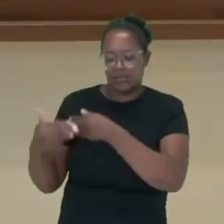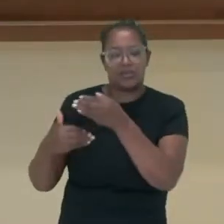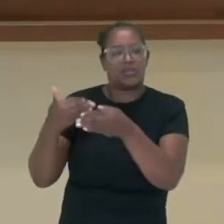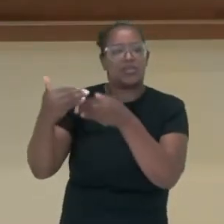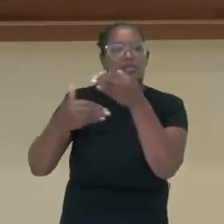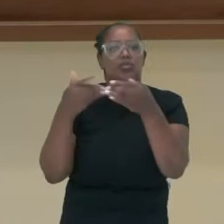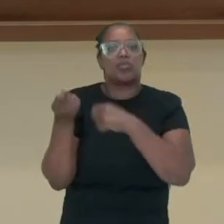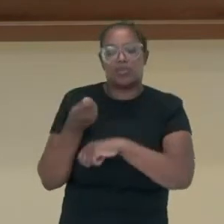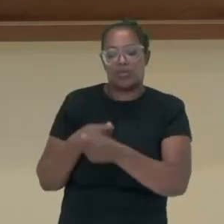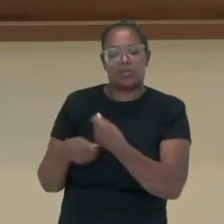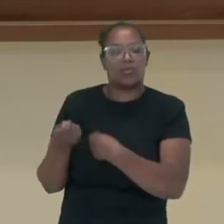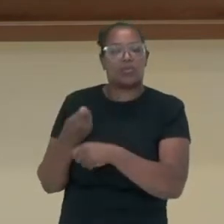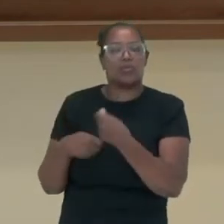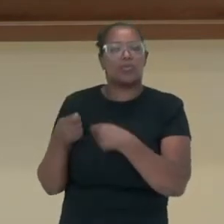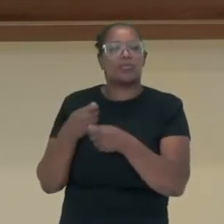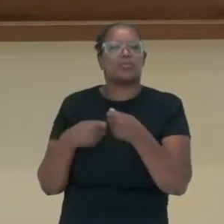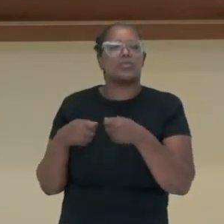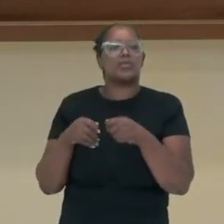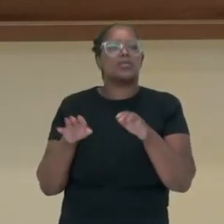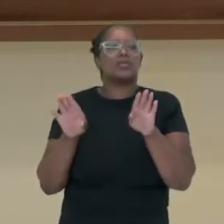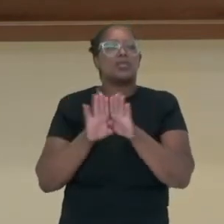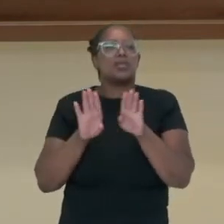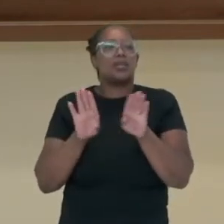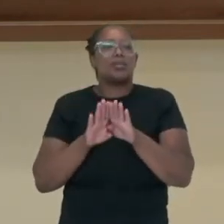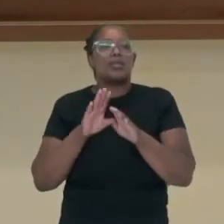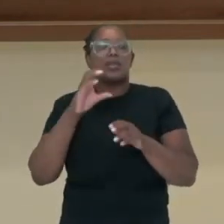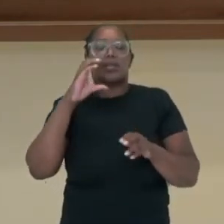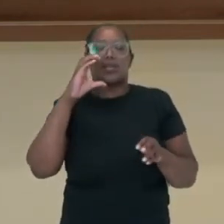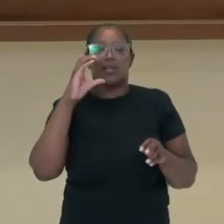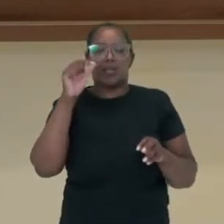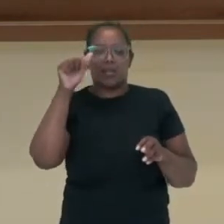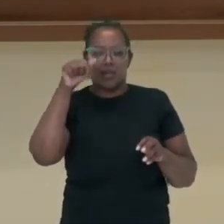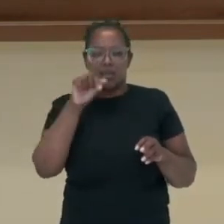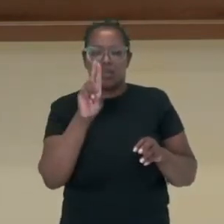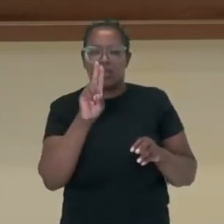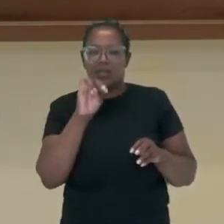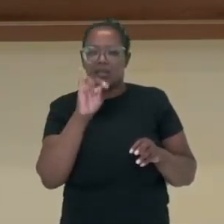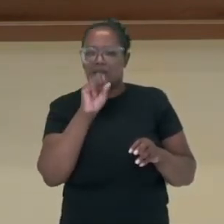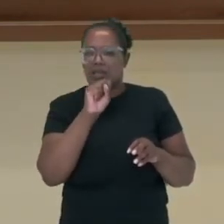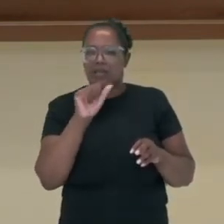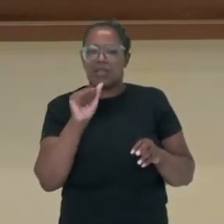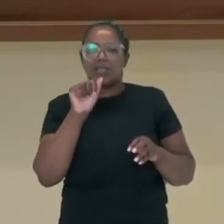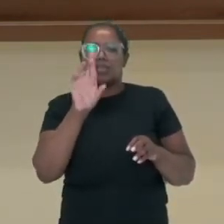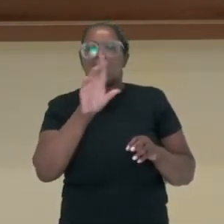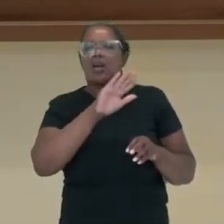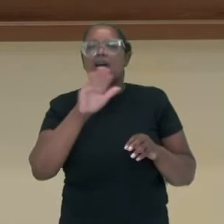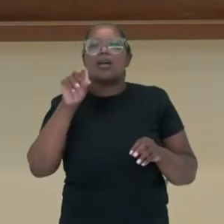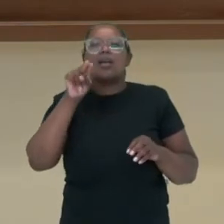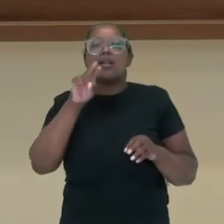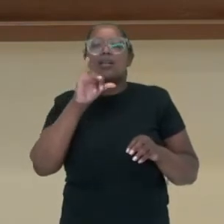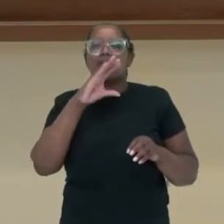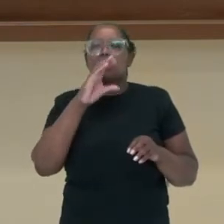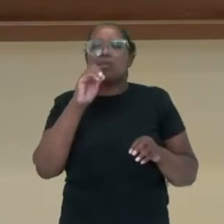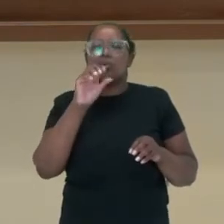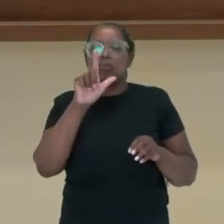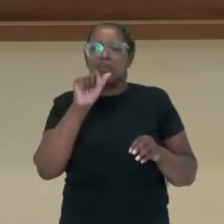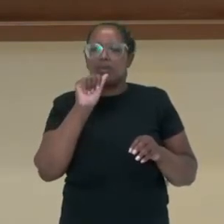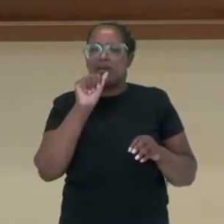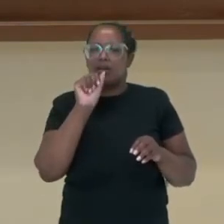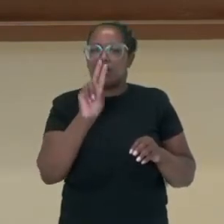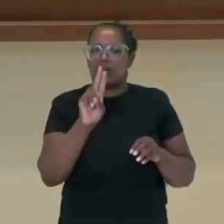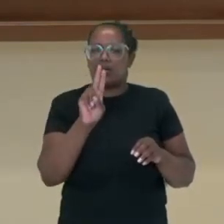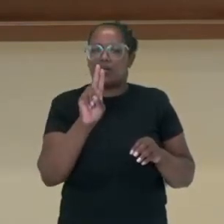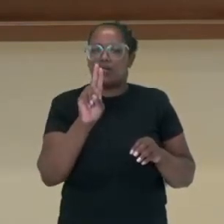não satisfatória do então czar Nicolau II, fizeram com que a população se movimentasse em prol de um novo